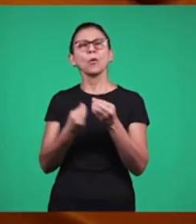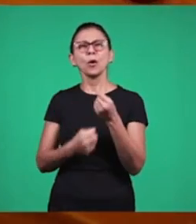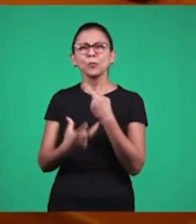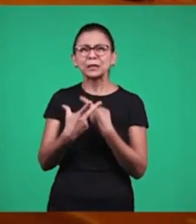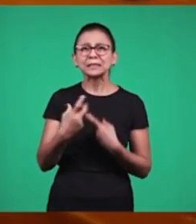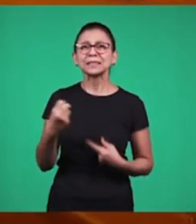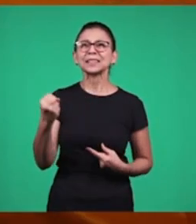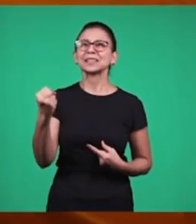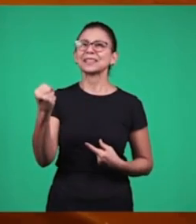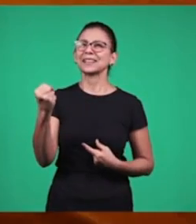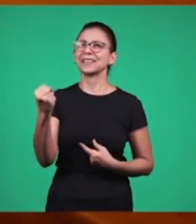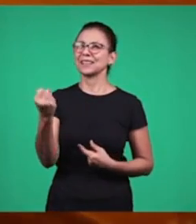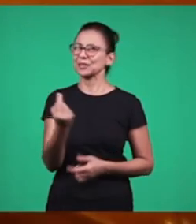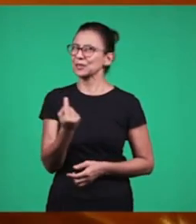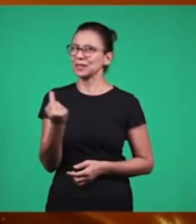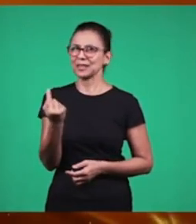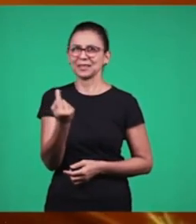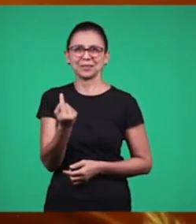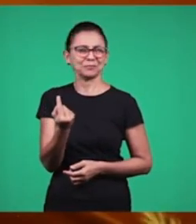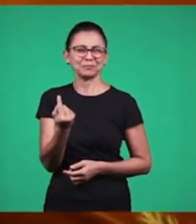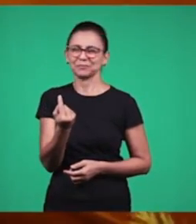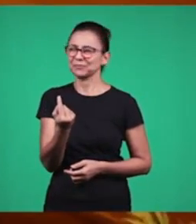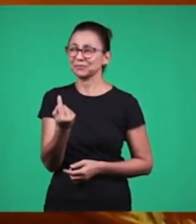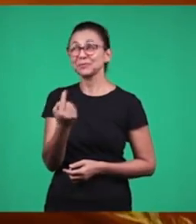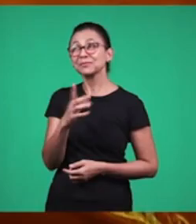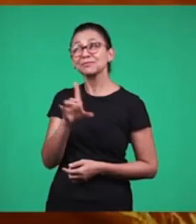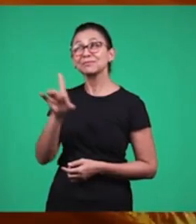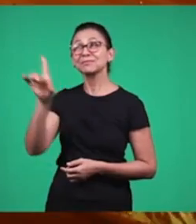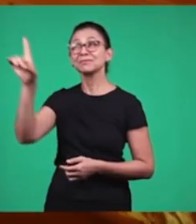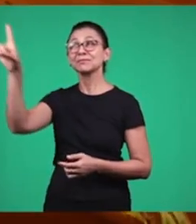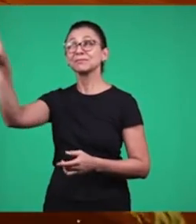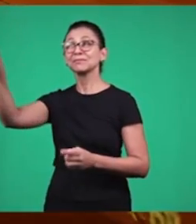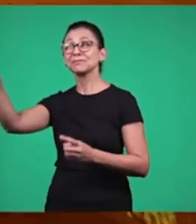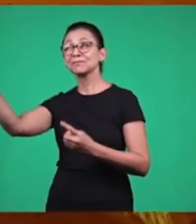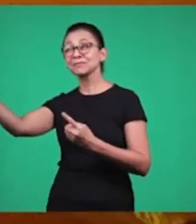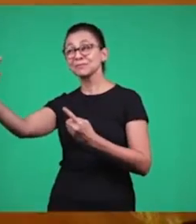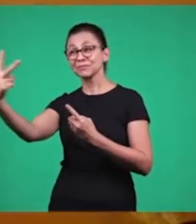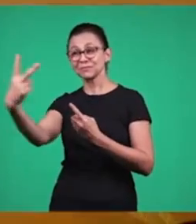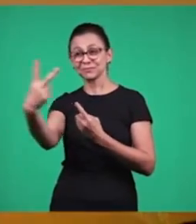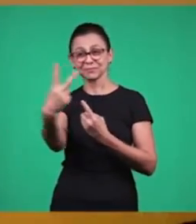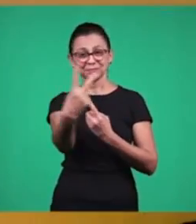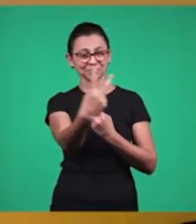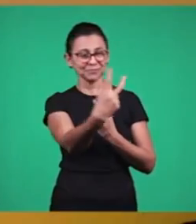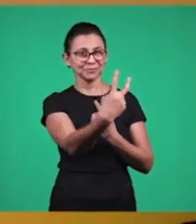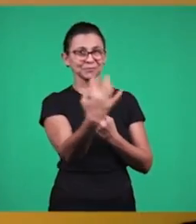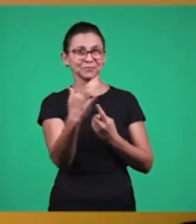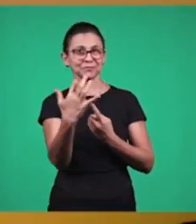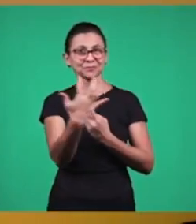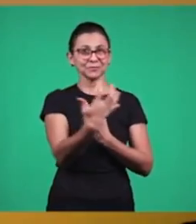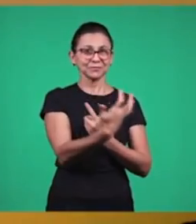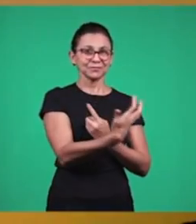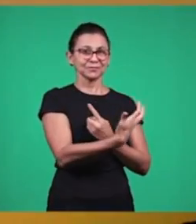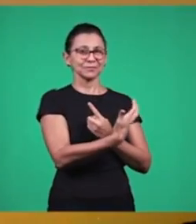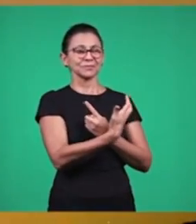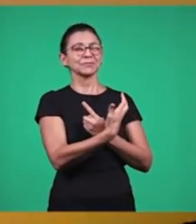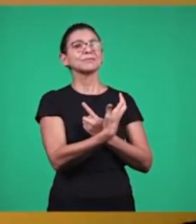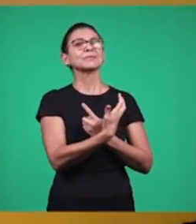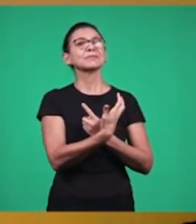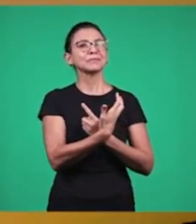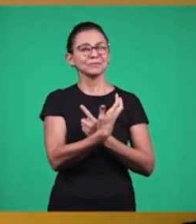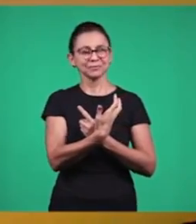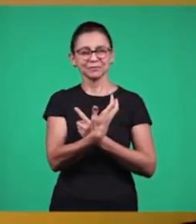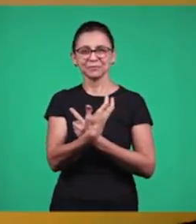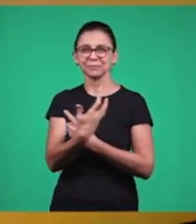Mas sei que só eu não estou, comigo estás ao meu